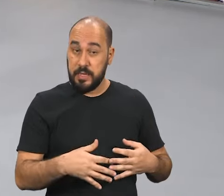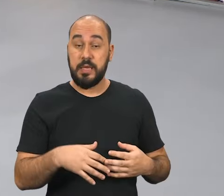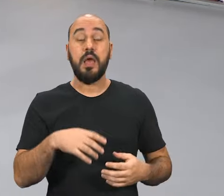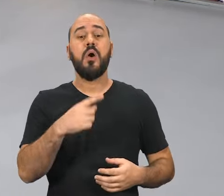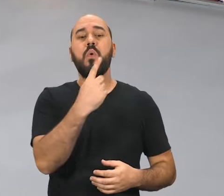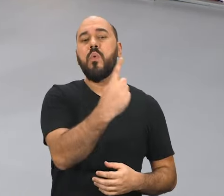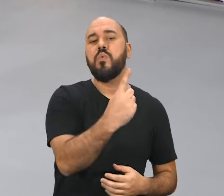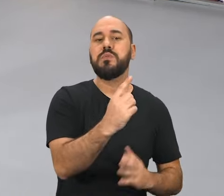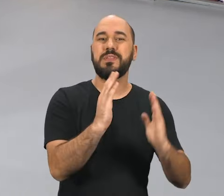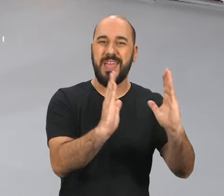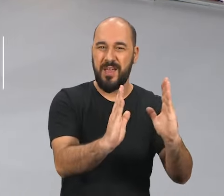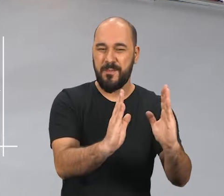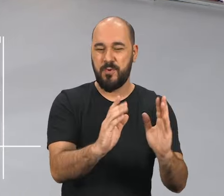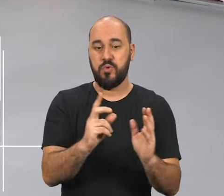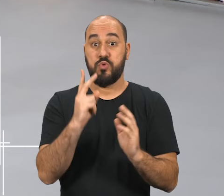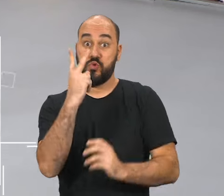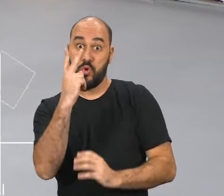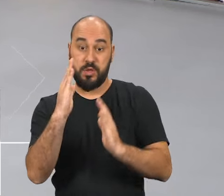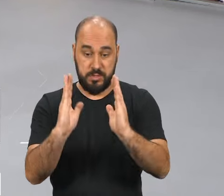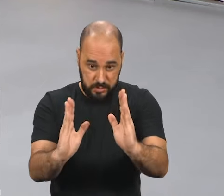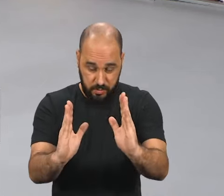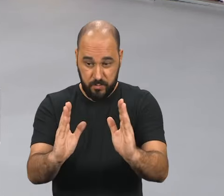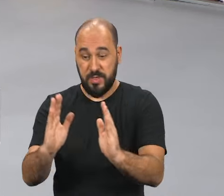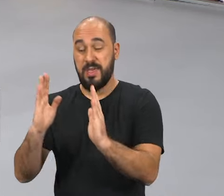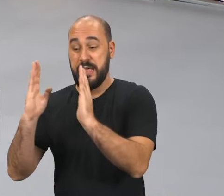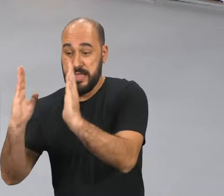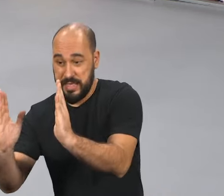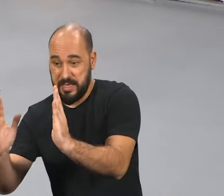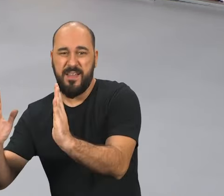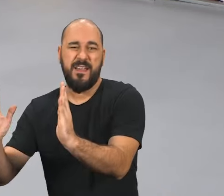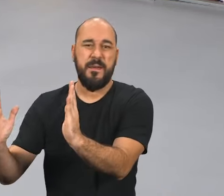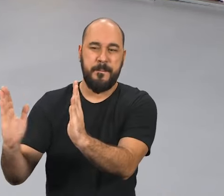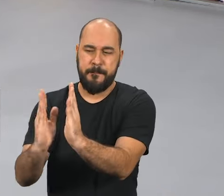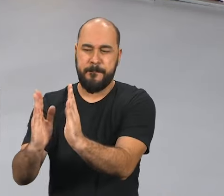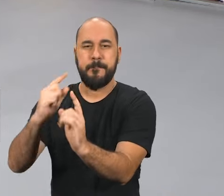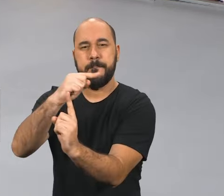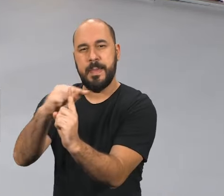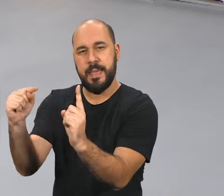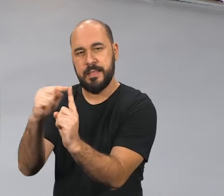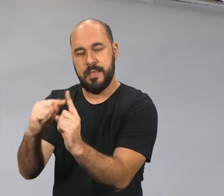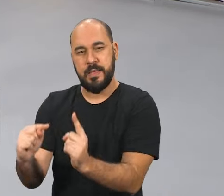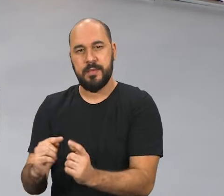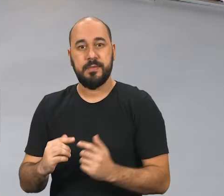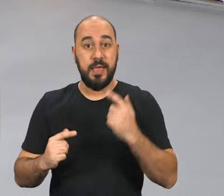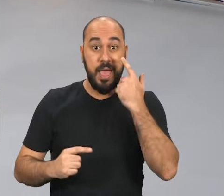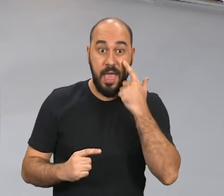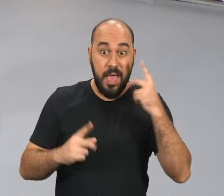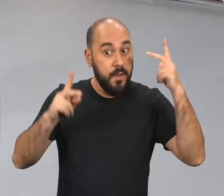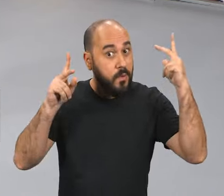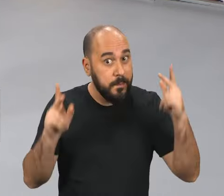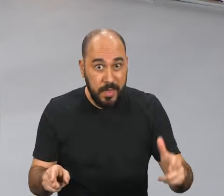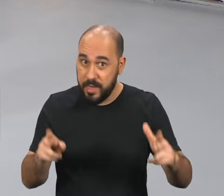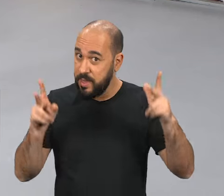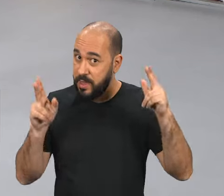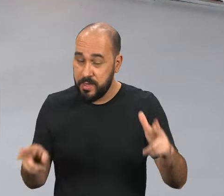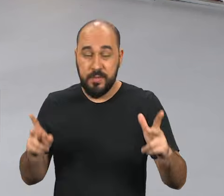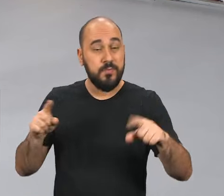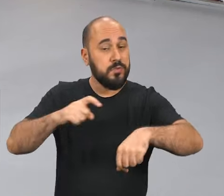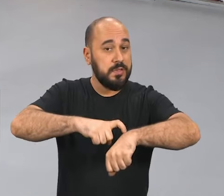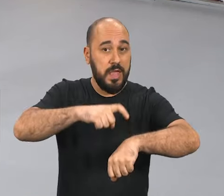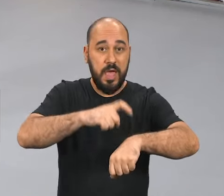tempo, 2 tempos e metade de um tempo. Esses 3 tempos e meio são os 1.260 anos